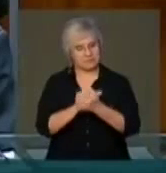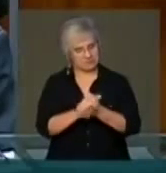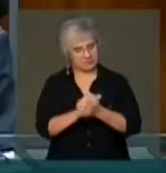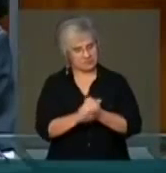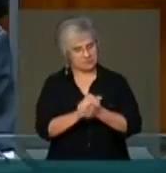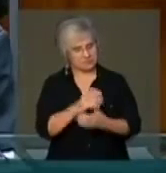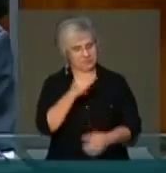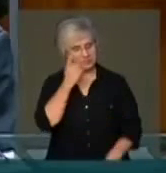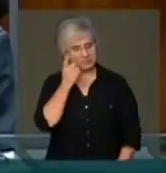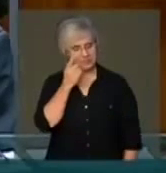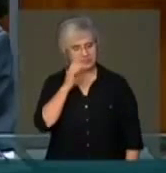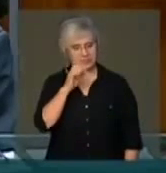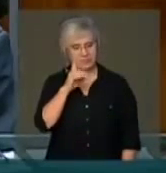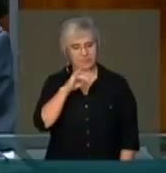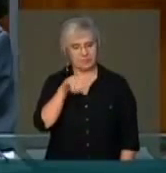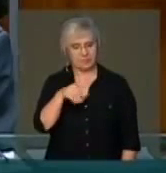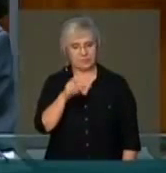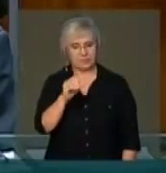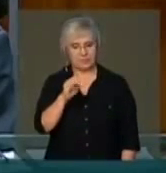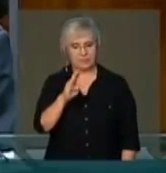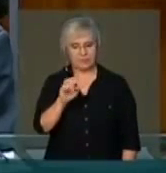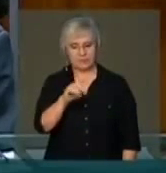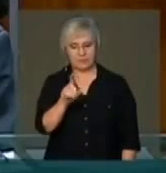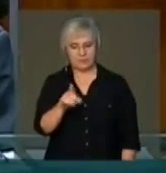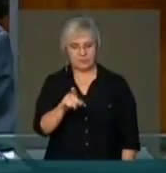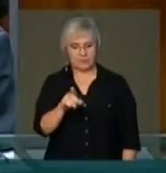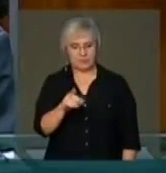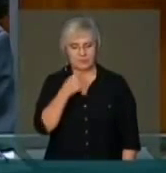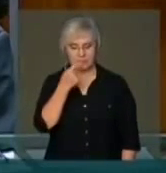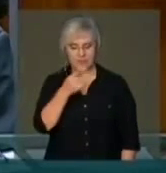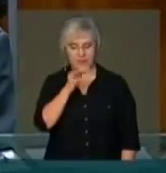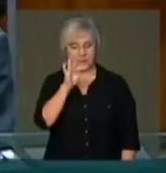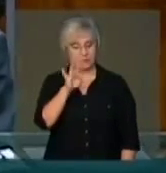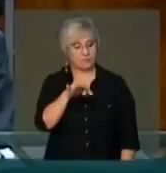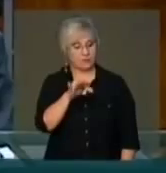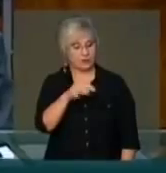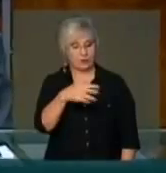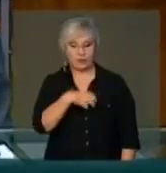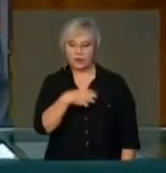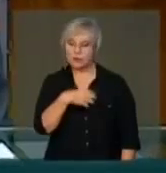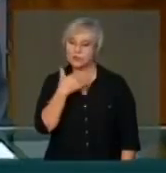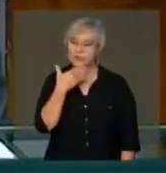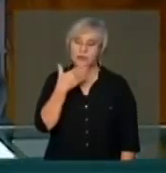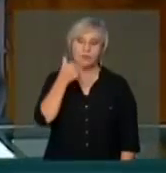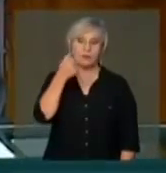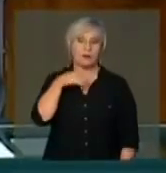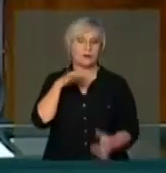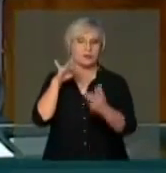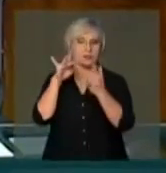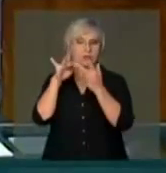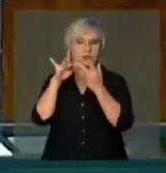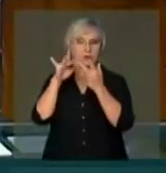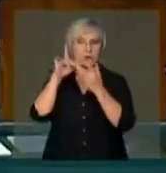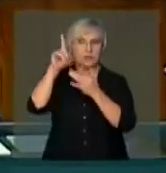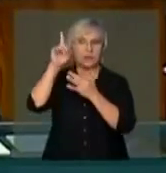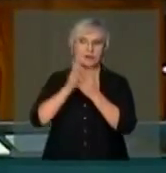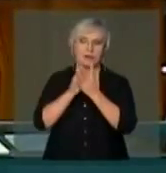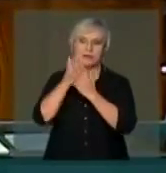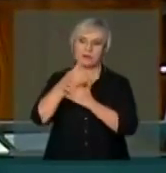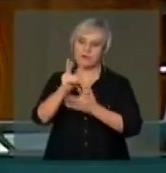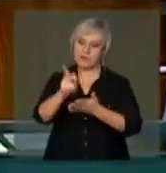segundo São João da Cruz, é a forma mais sublime de contato com Deus, através da poesia.